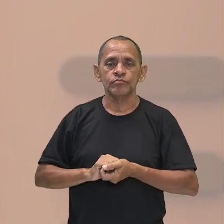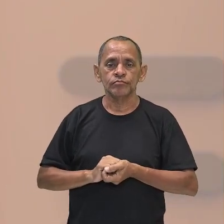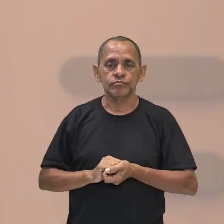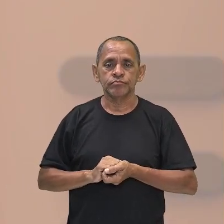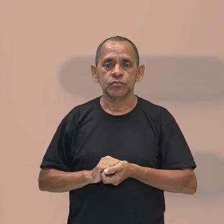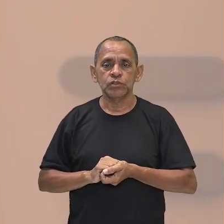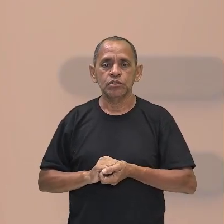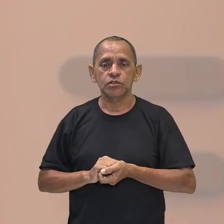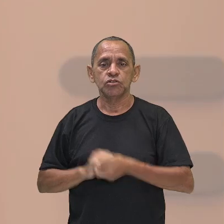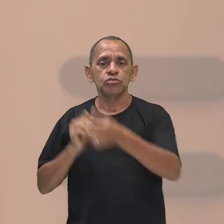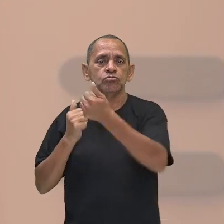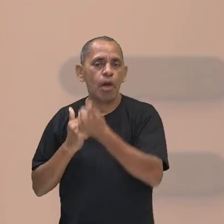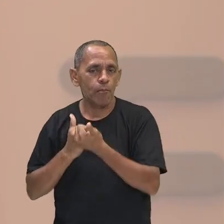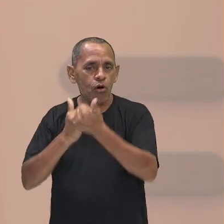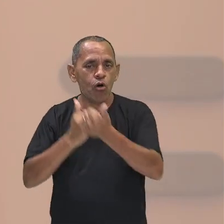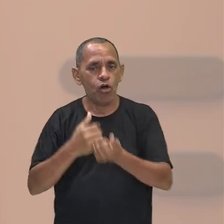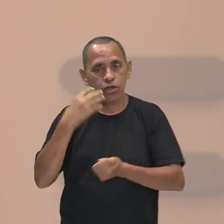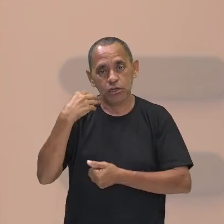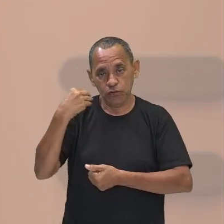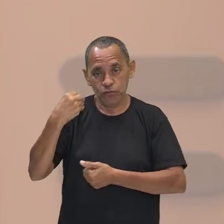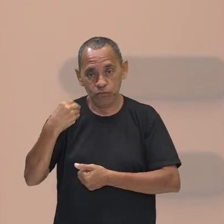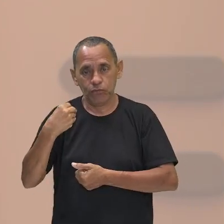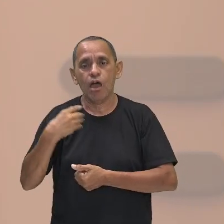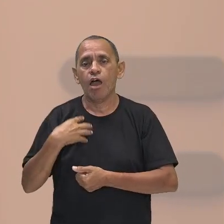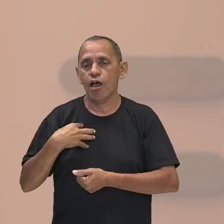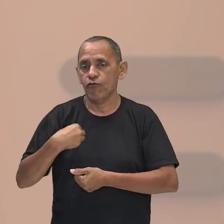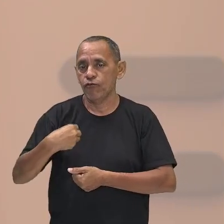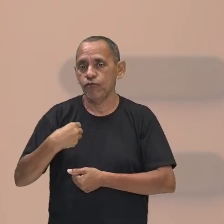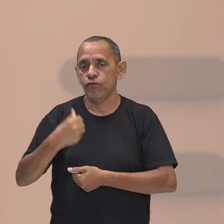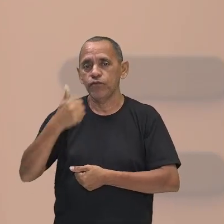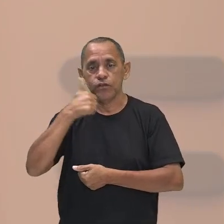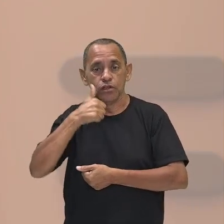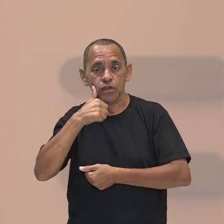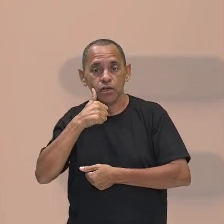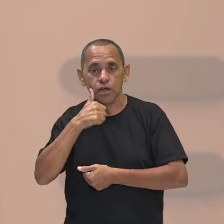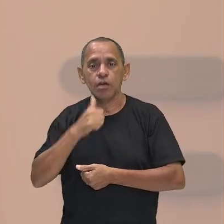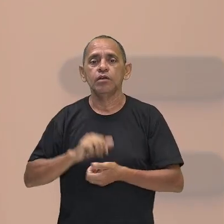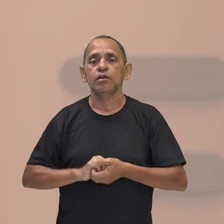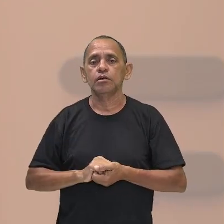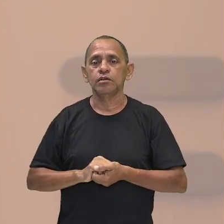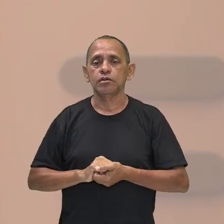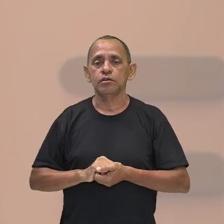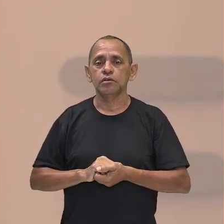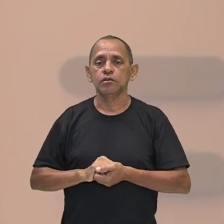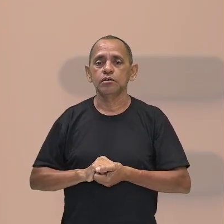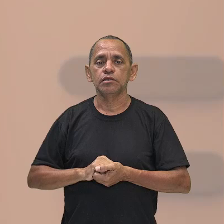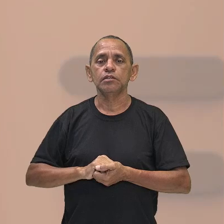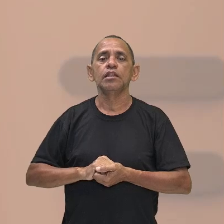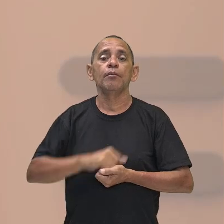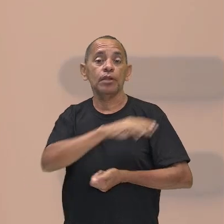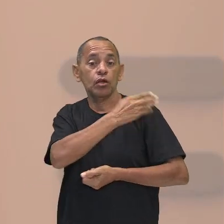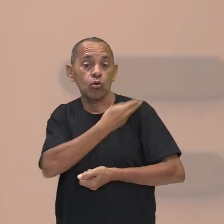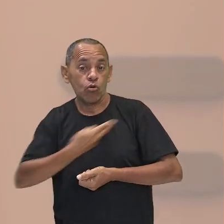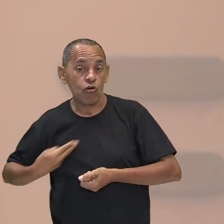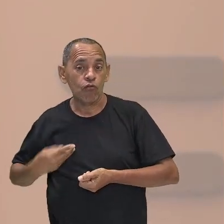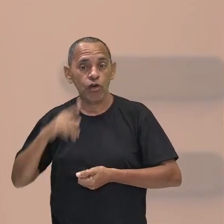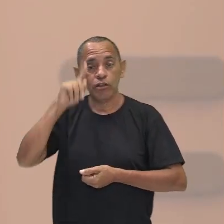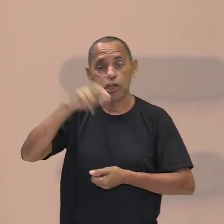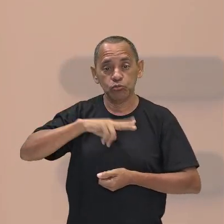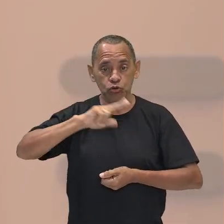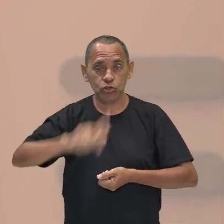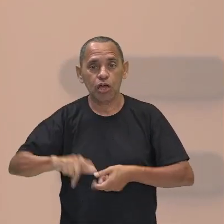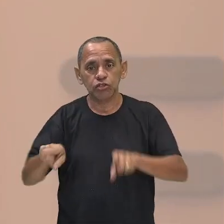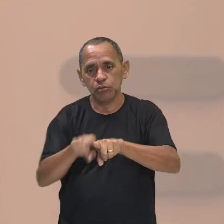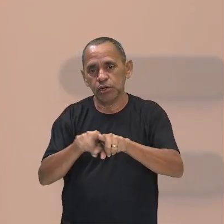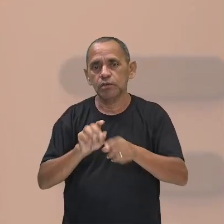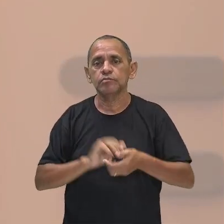é mesmo, essa reviravolta. Se agora a gente está impopular, o que eu vou fazer? Eu vou, então, já que eu estou com